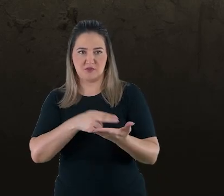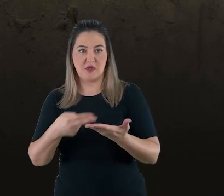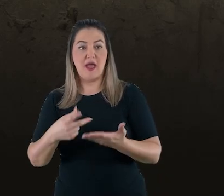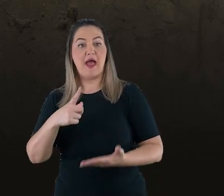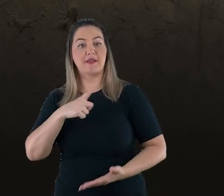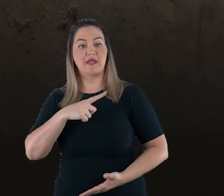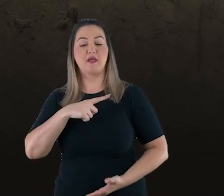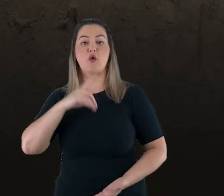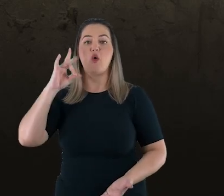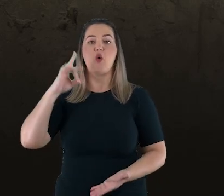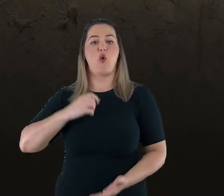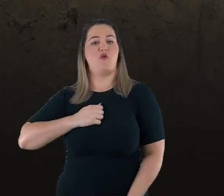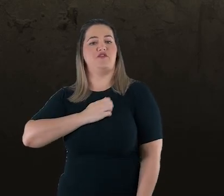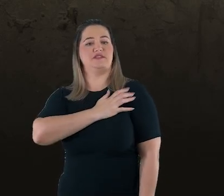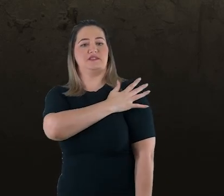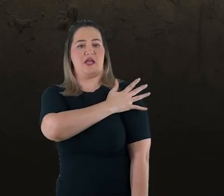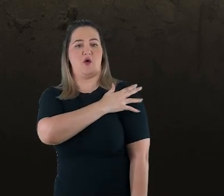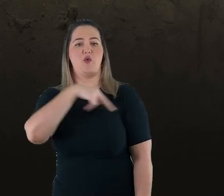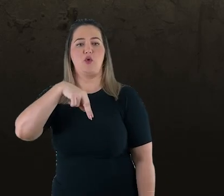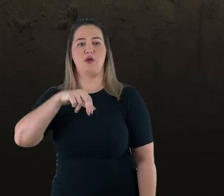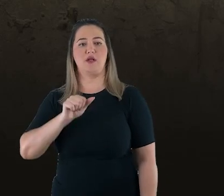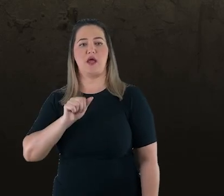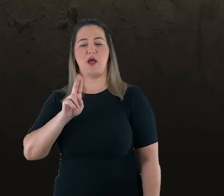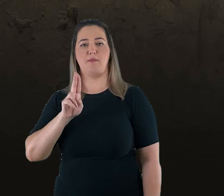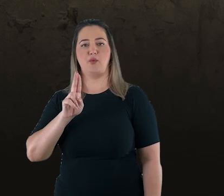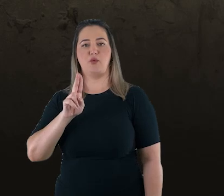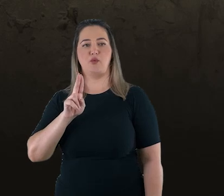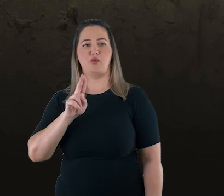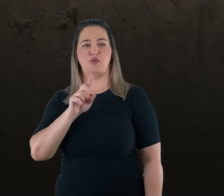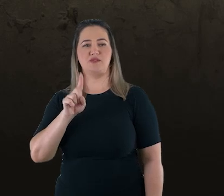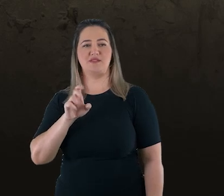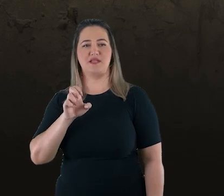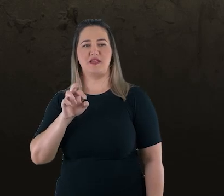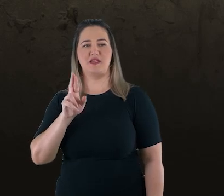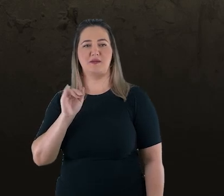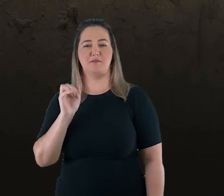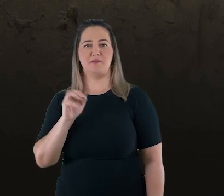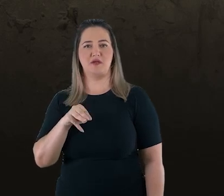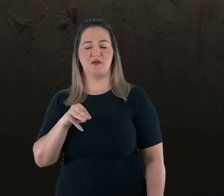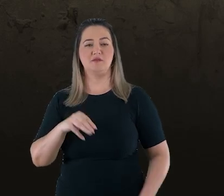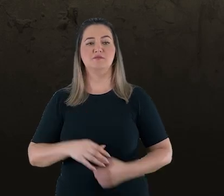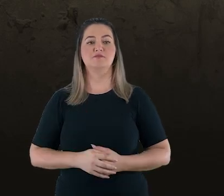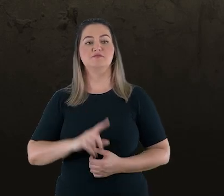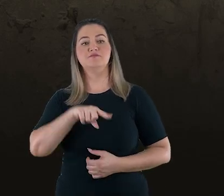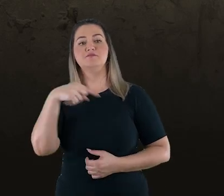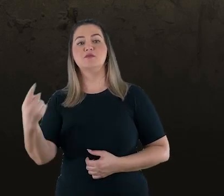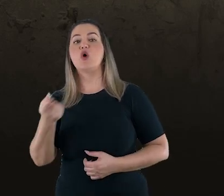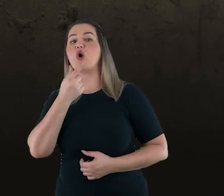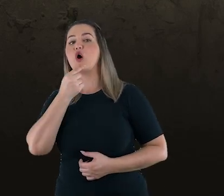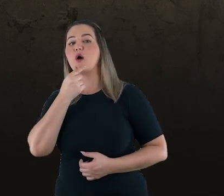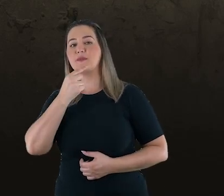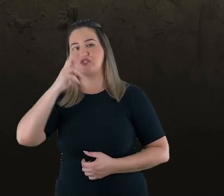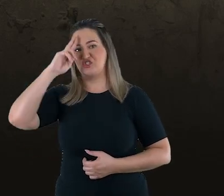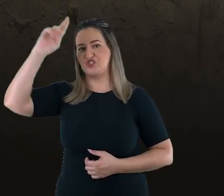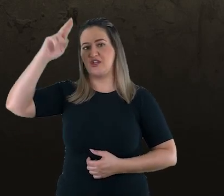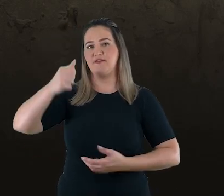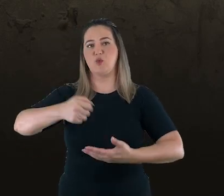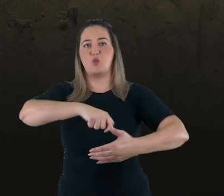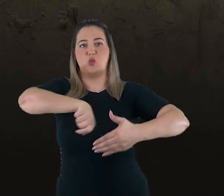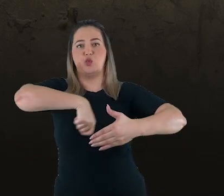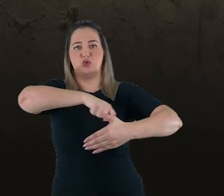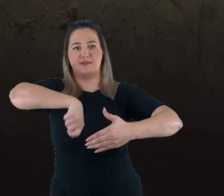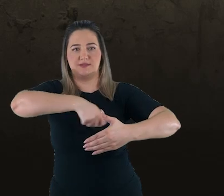dele, Nabuzeridiniman. A seguir, coloca o nome de outros, e aí vem o chefe da cozinha,